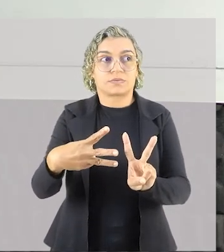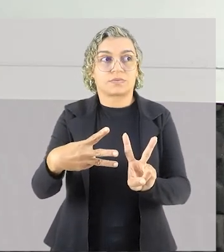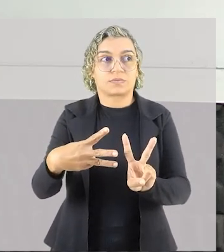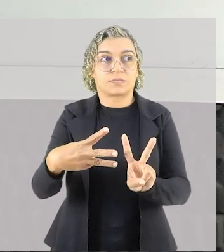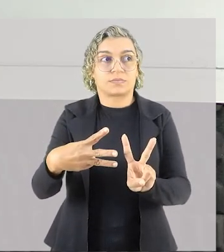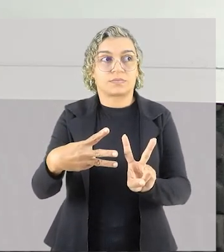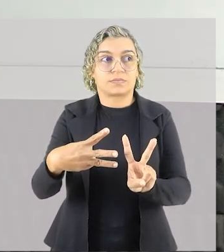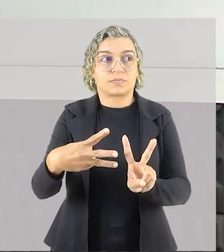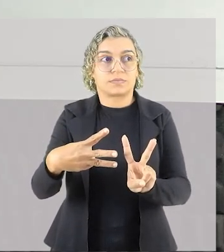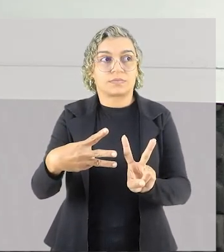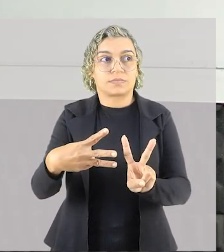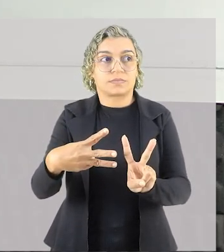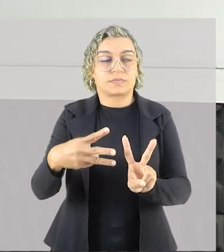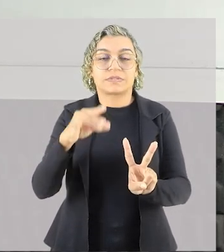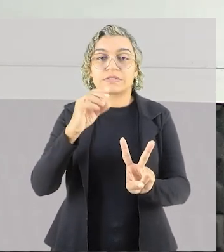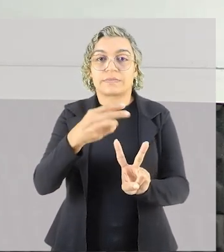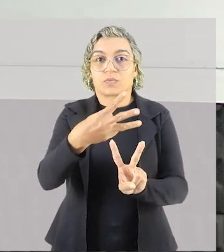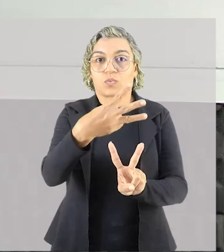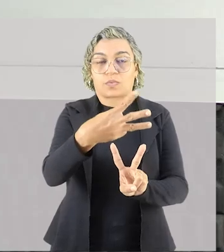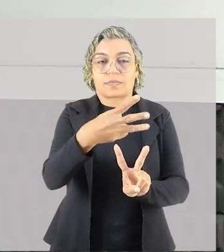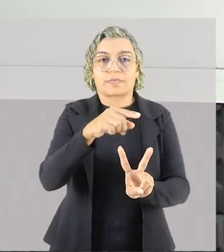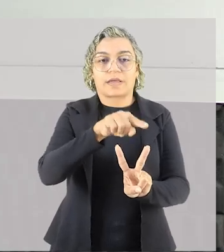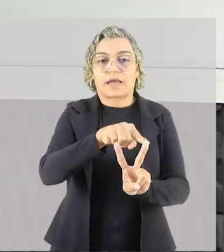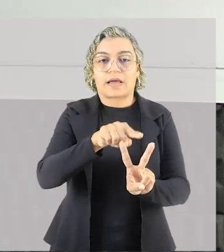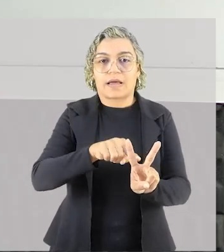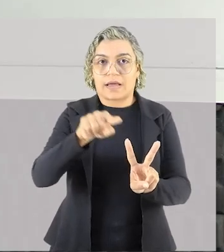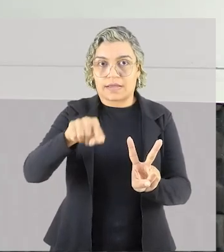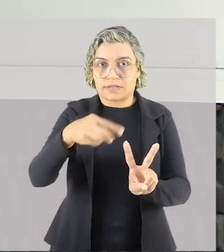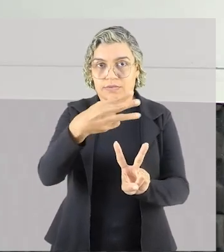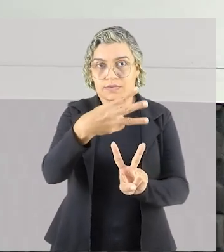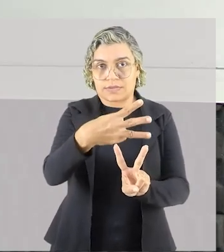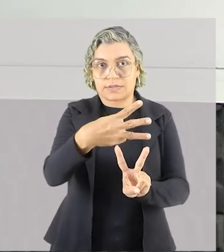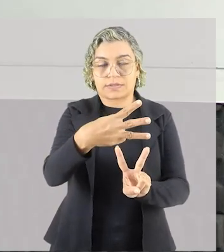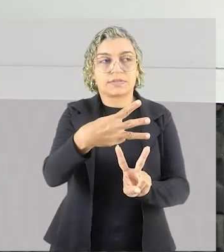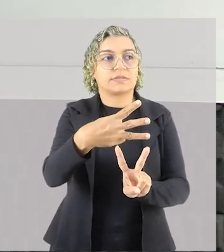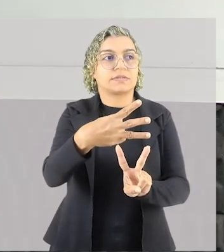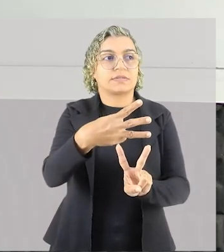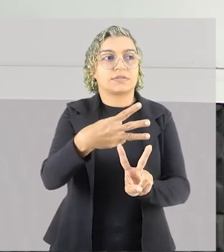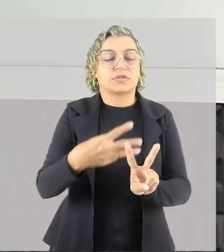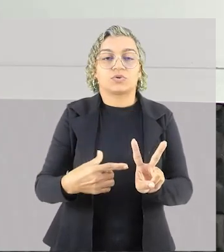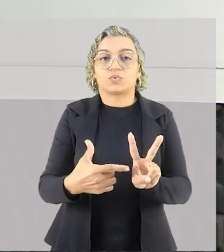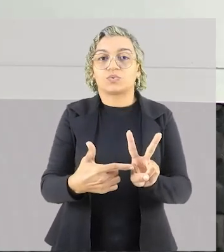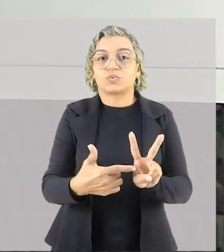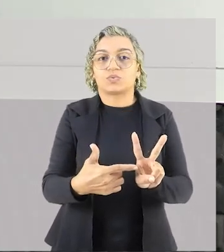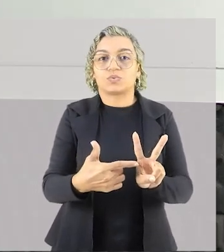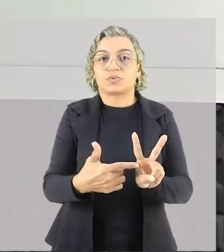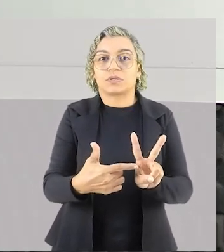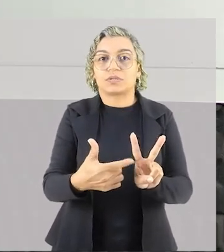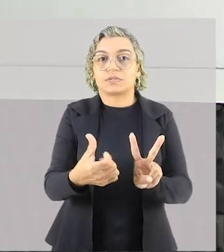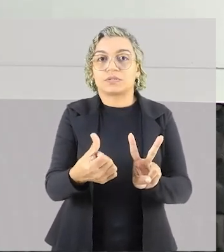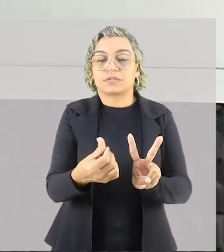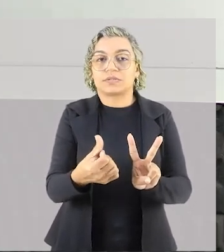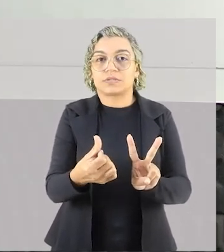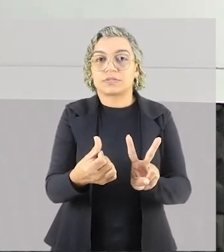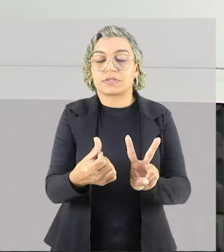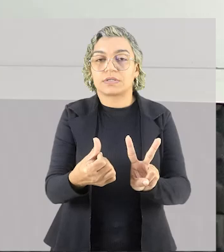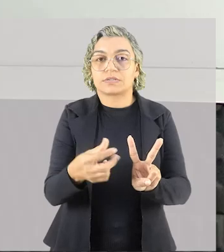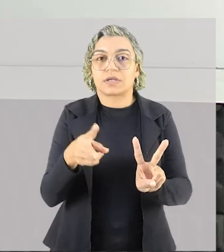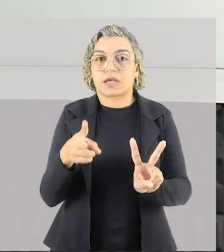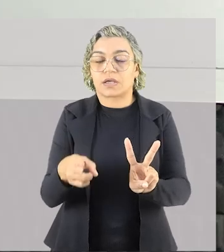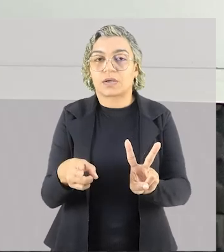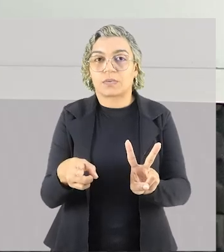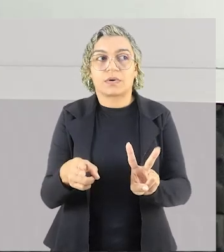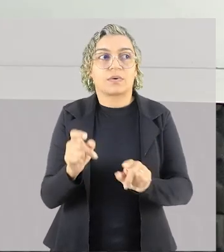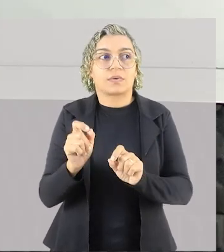de 216. Se você fatorar o 216, você vai encontrar 6 ao